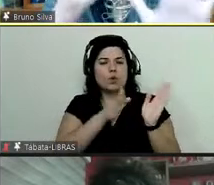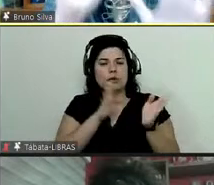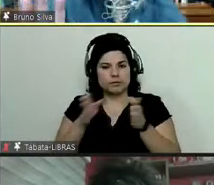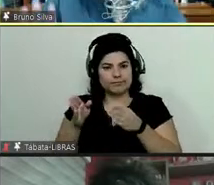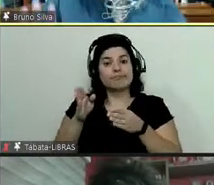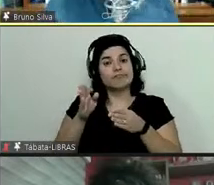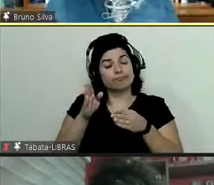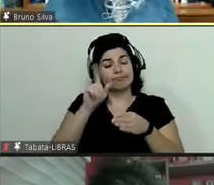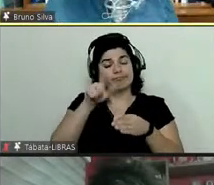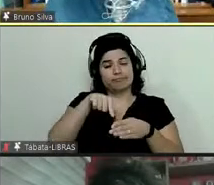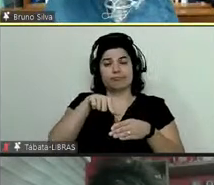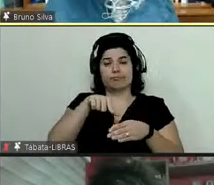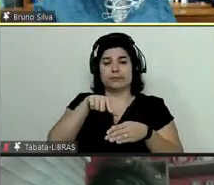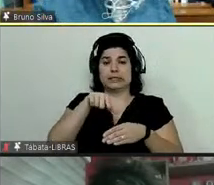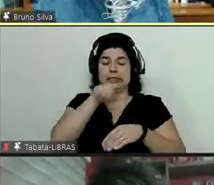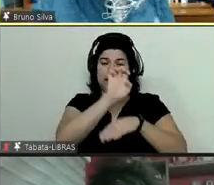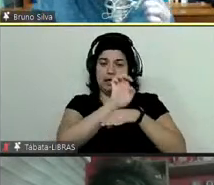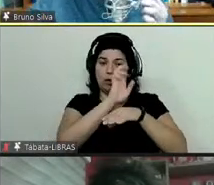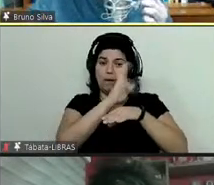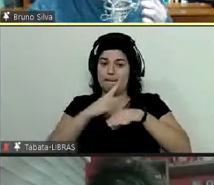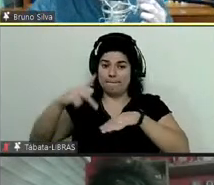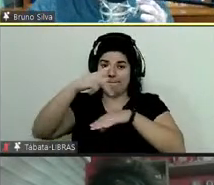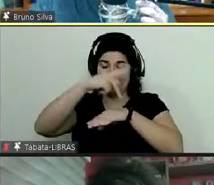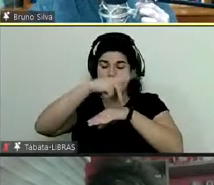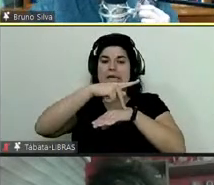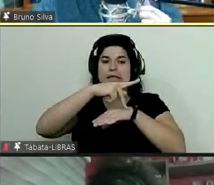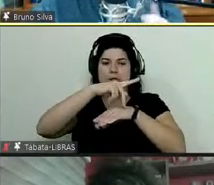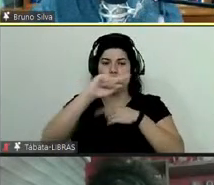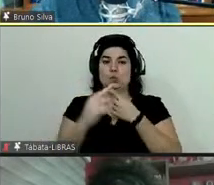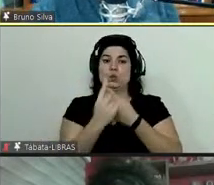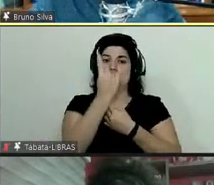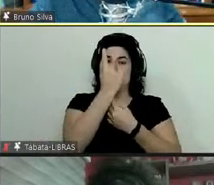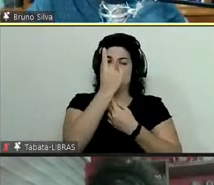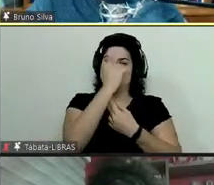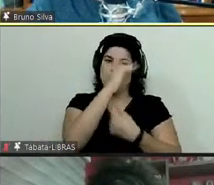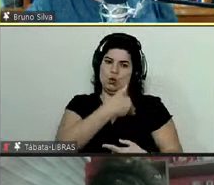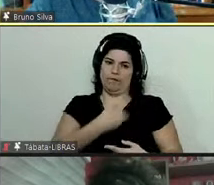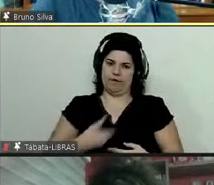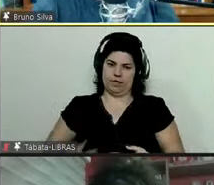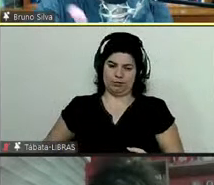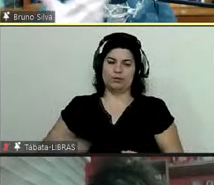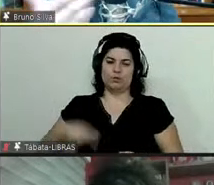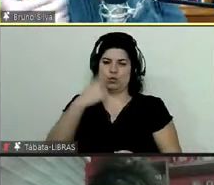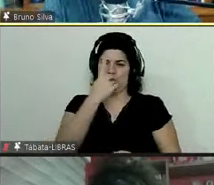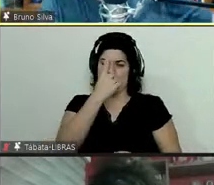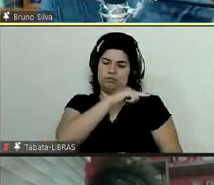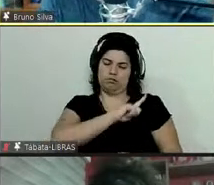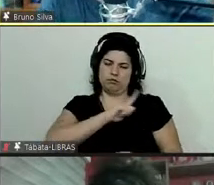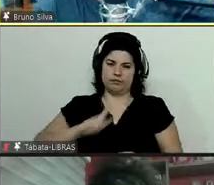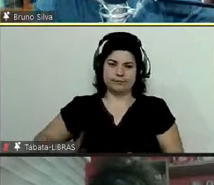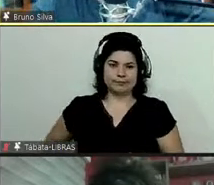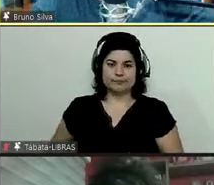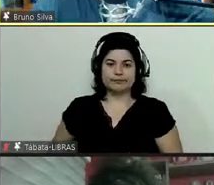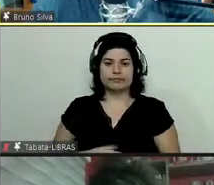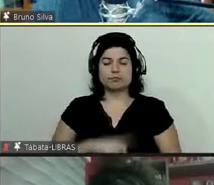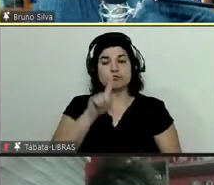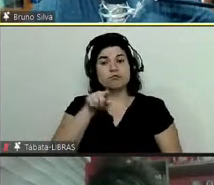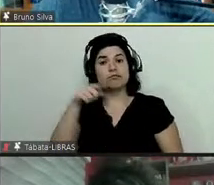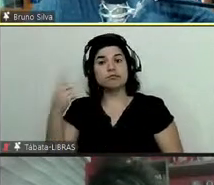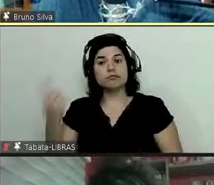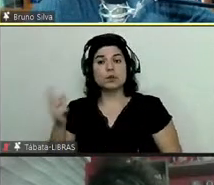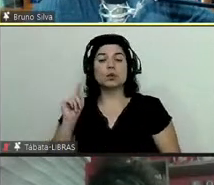organização e unitários E esses são é isso que estão pintados aí no mapa em azul Em contrapartida